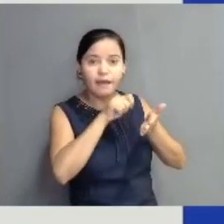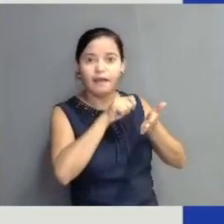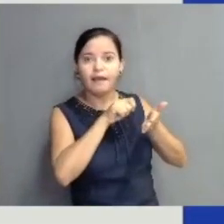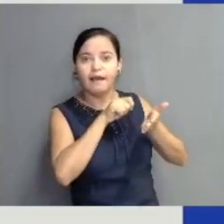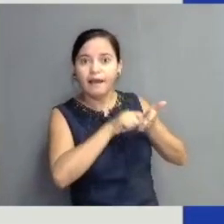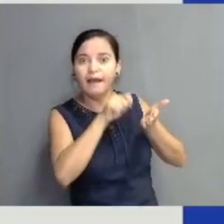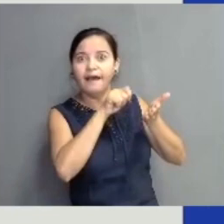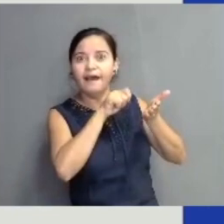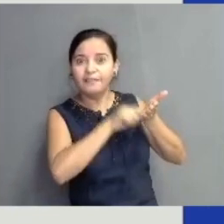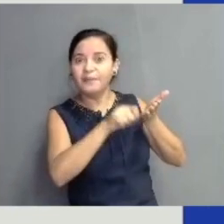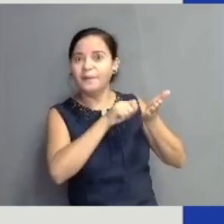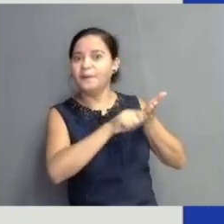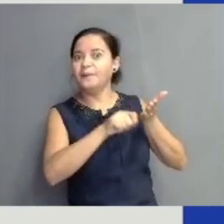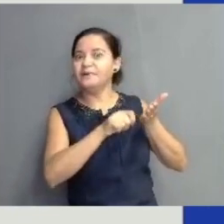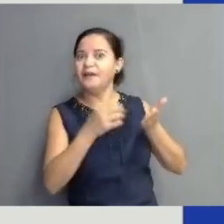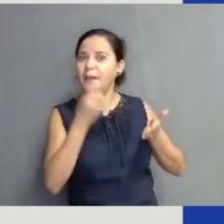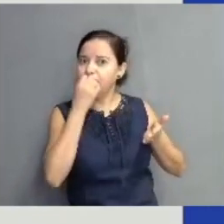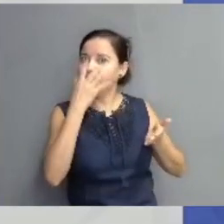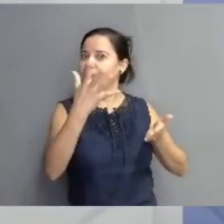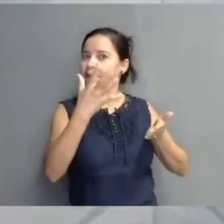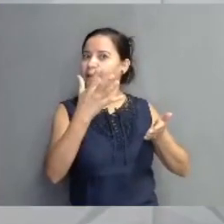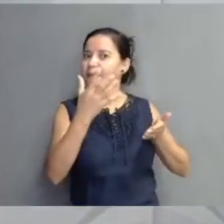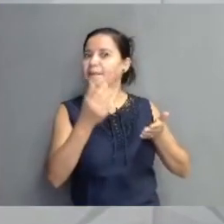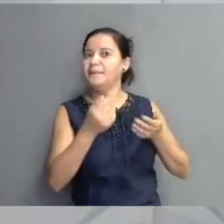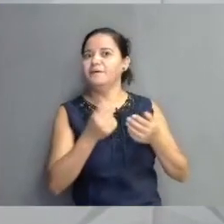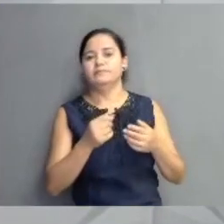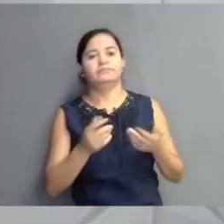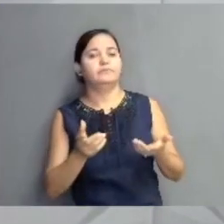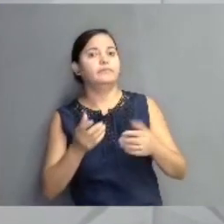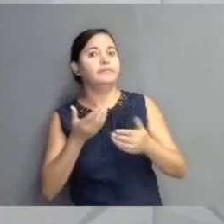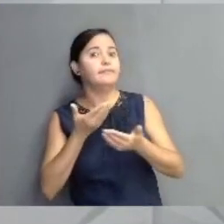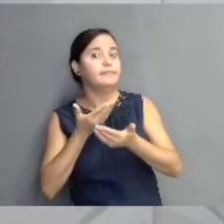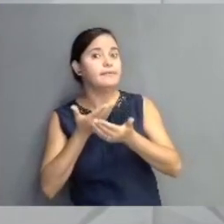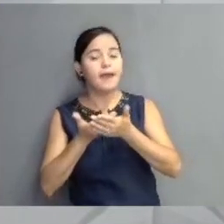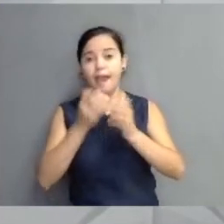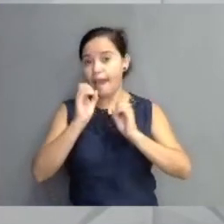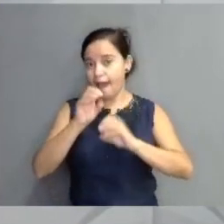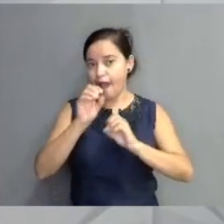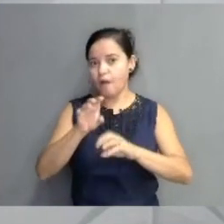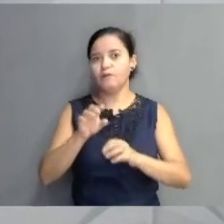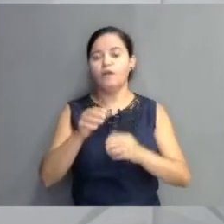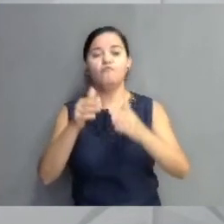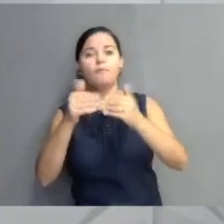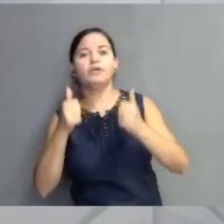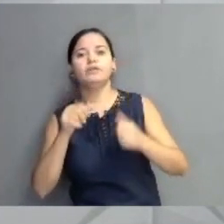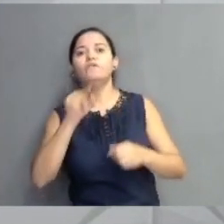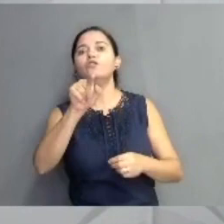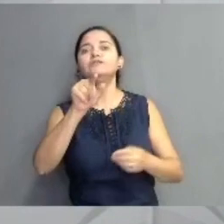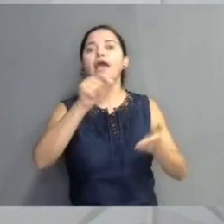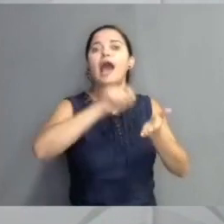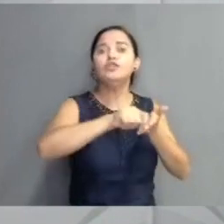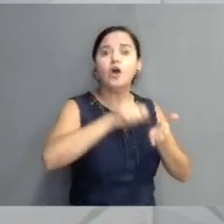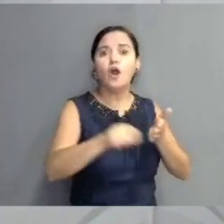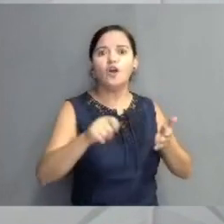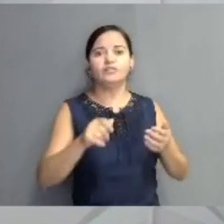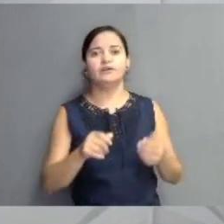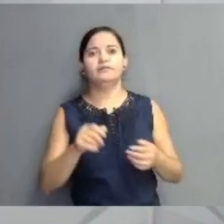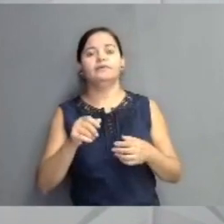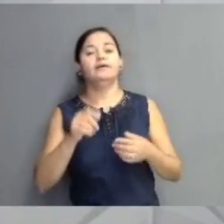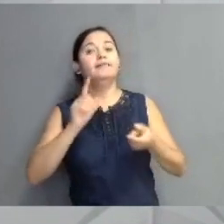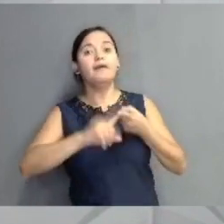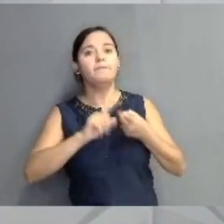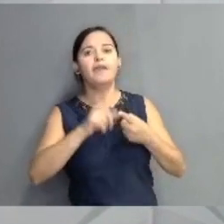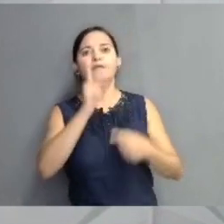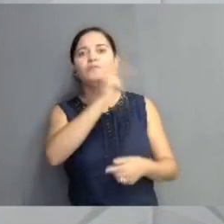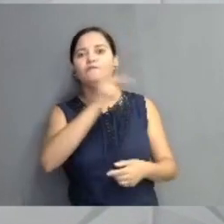o registro. Durante a aula, eu vou pedir para que você anote algumas coisas, os outros professores também, né, vão pedir para você